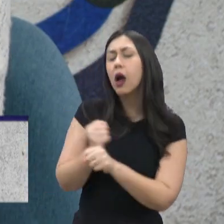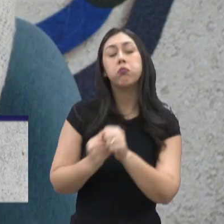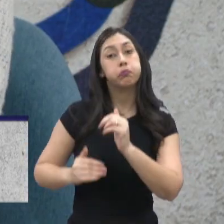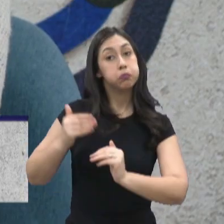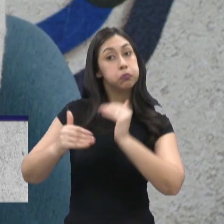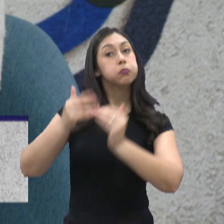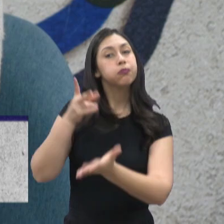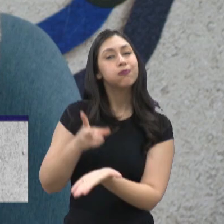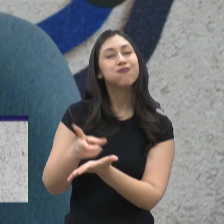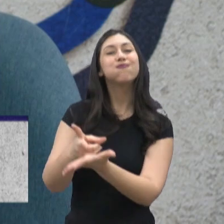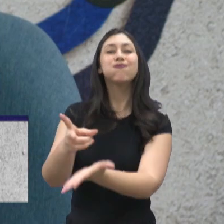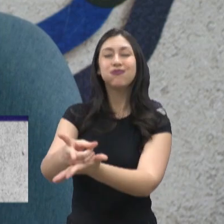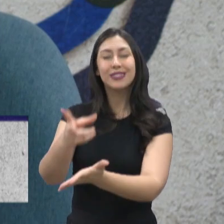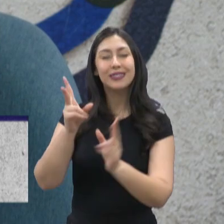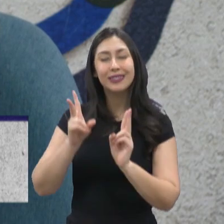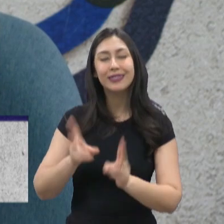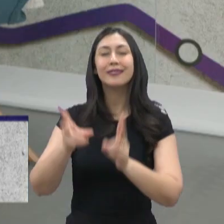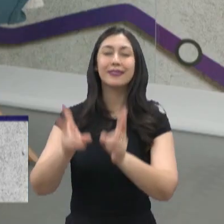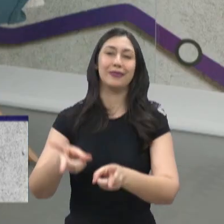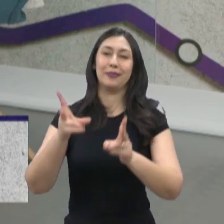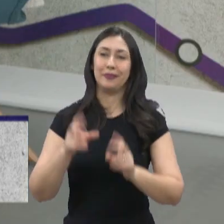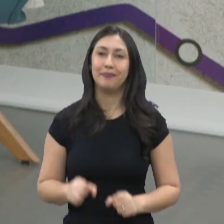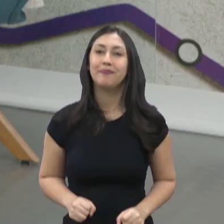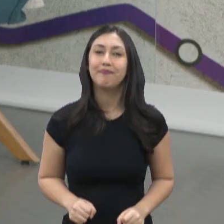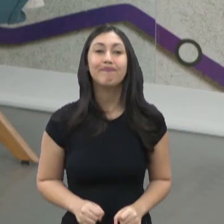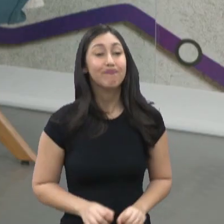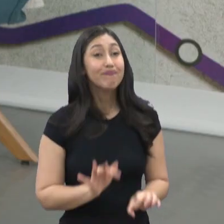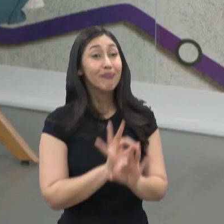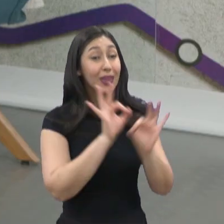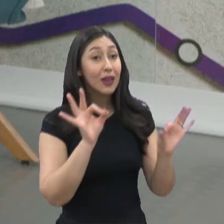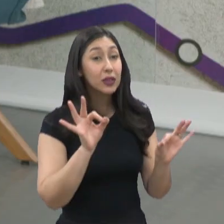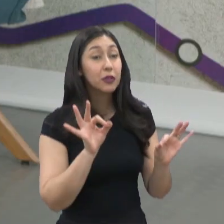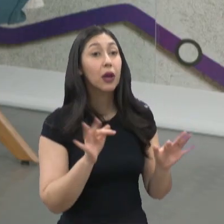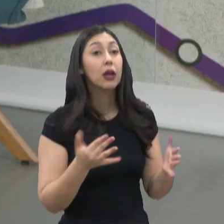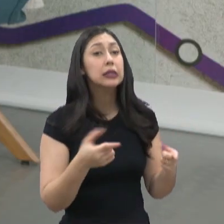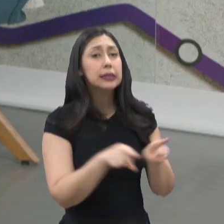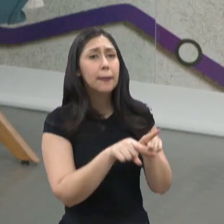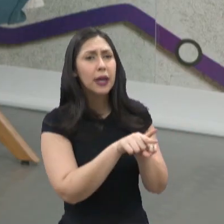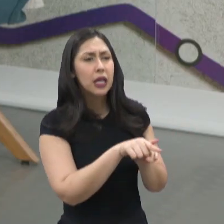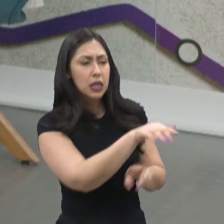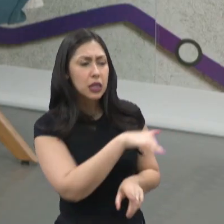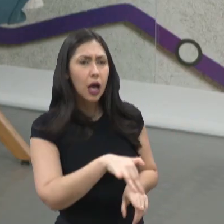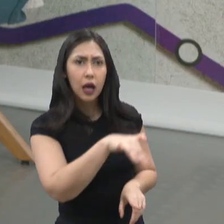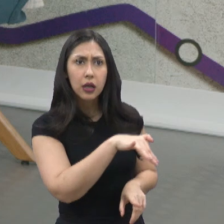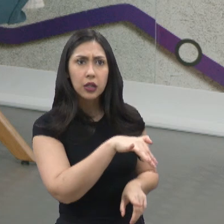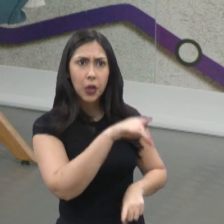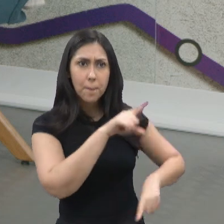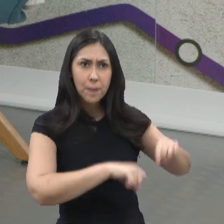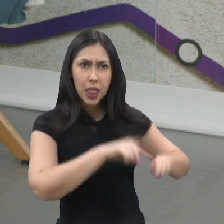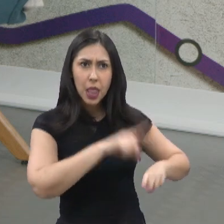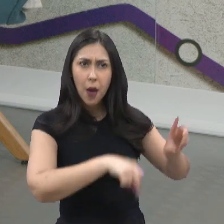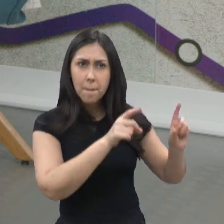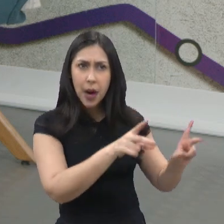e continua em alta, sendo uma ótima alternativa. Que ótimo, Marcela. E também esse mercado de equipamentos, voltando, né, a esse assunto, e